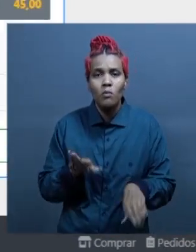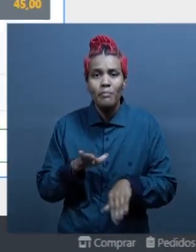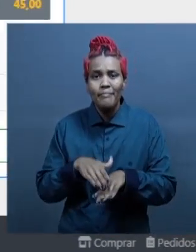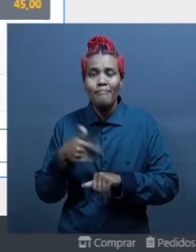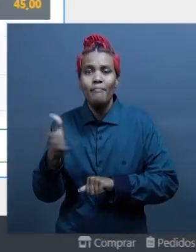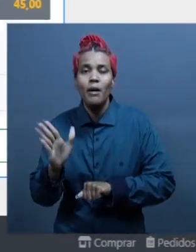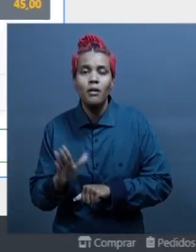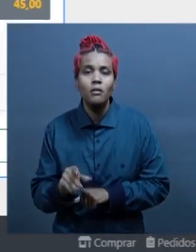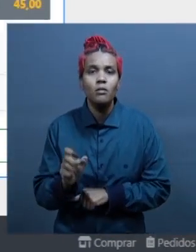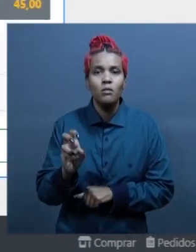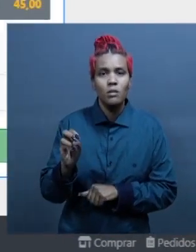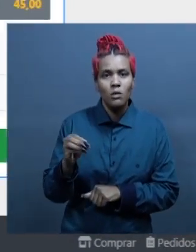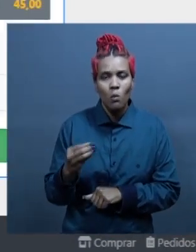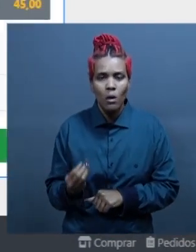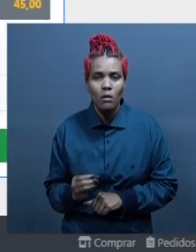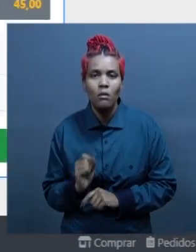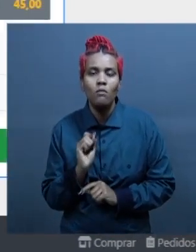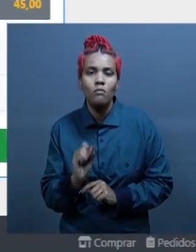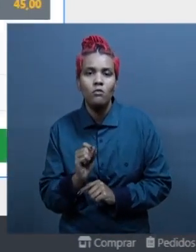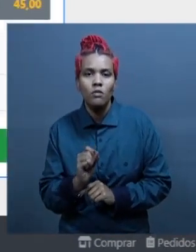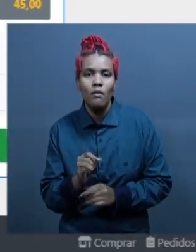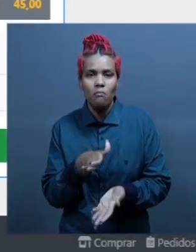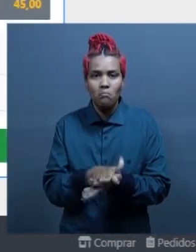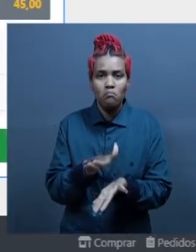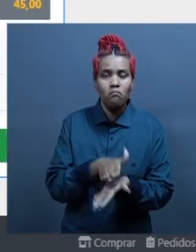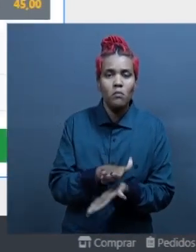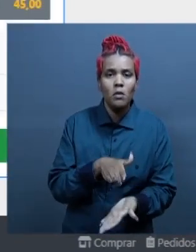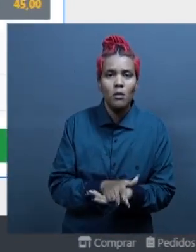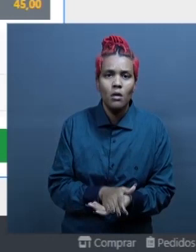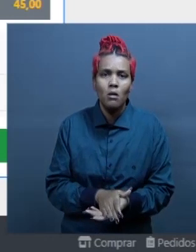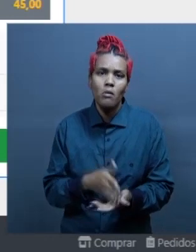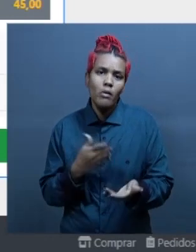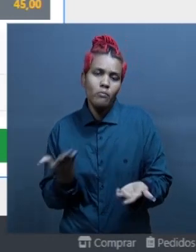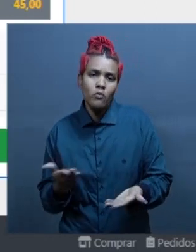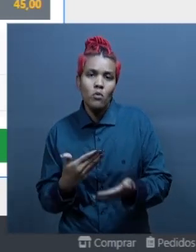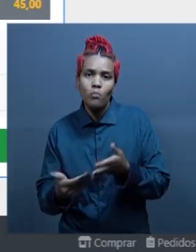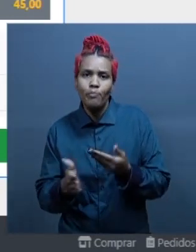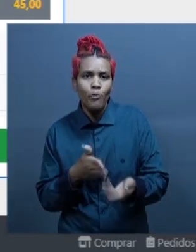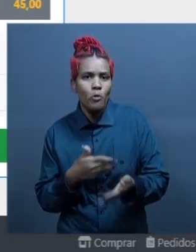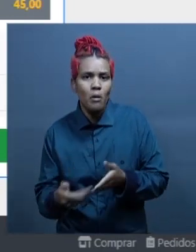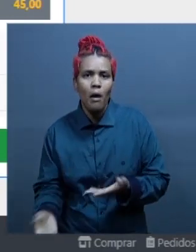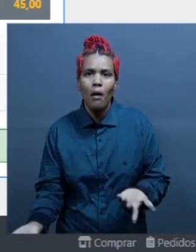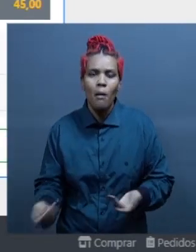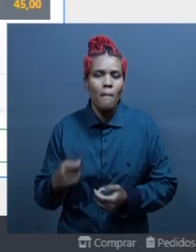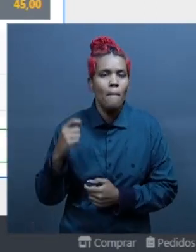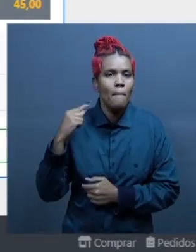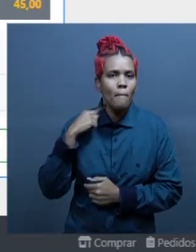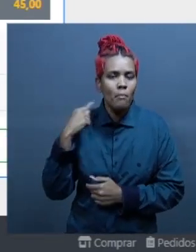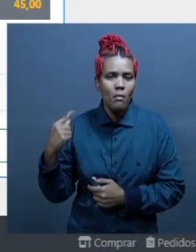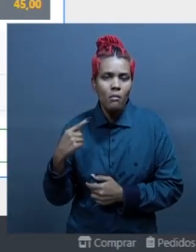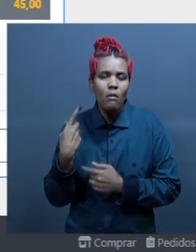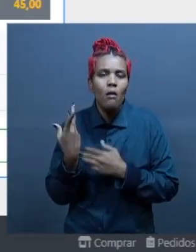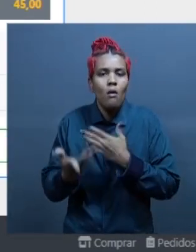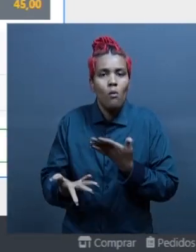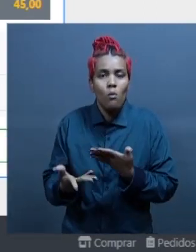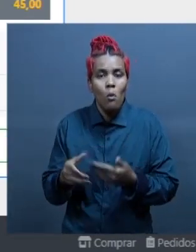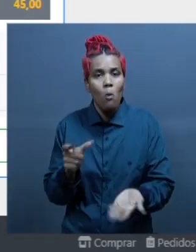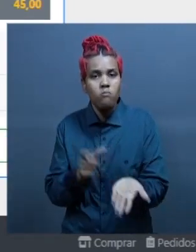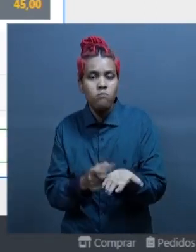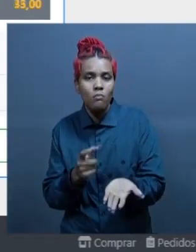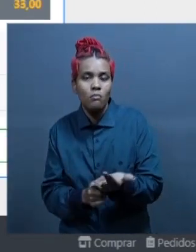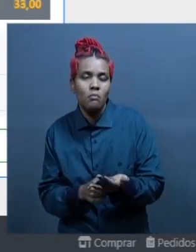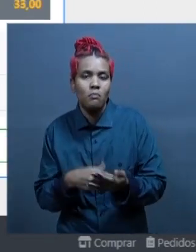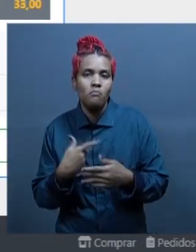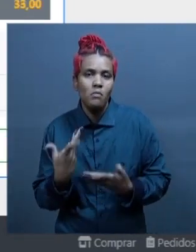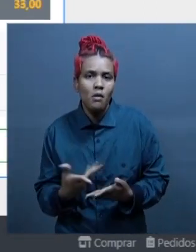será emitida uma guia que poderá ser paga em qualquer banco lotérica ou aplicativo o usuário pode acompanhar